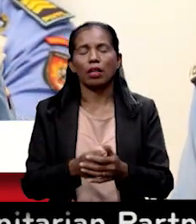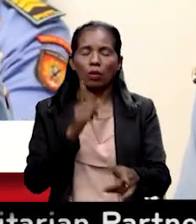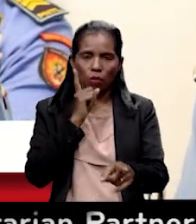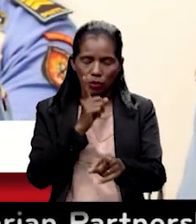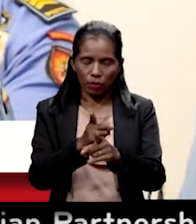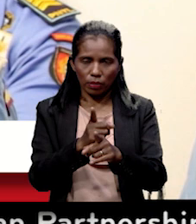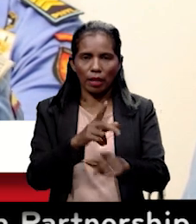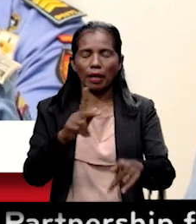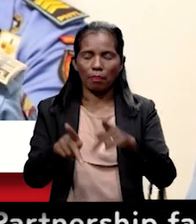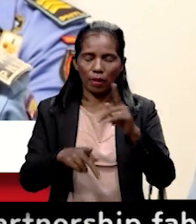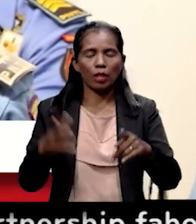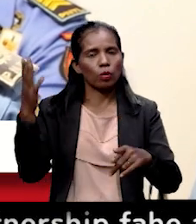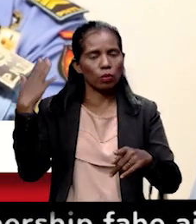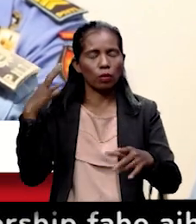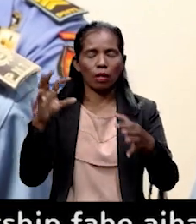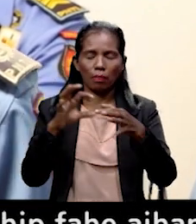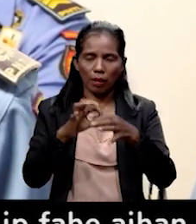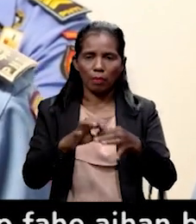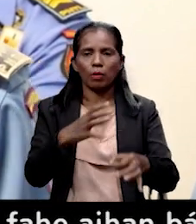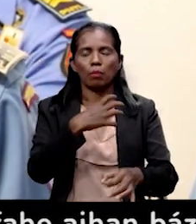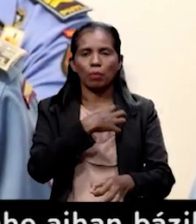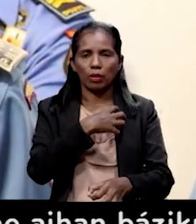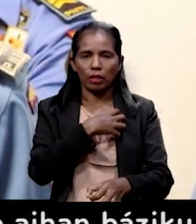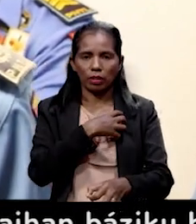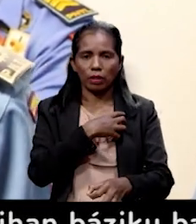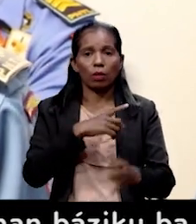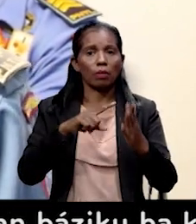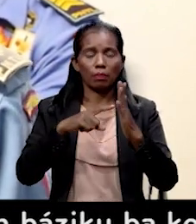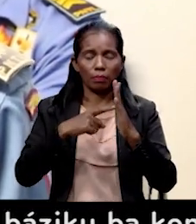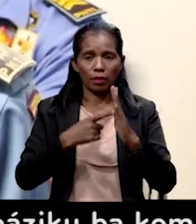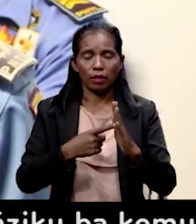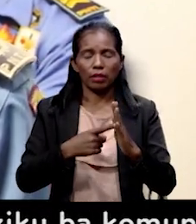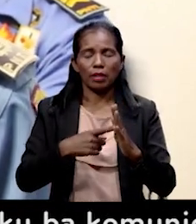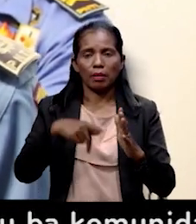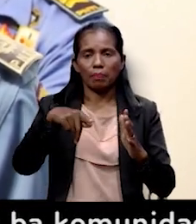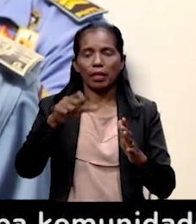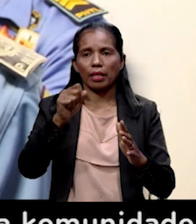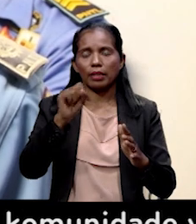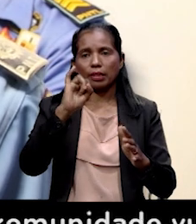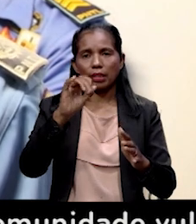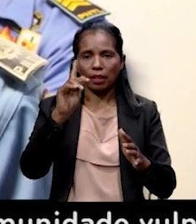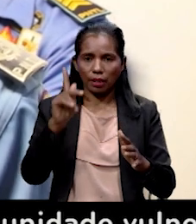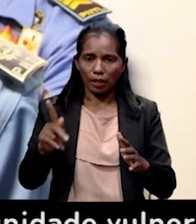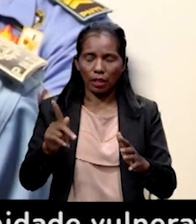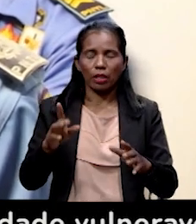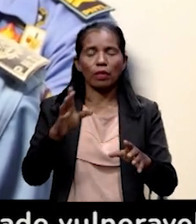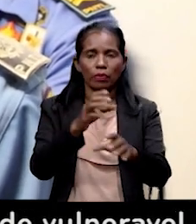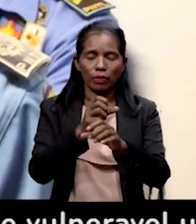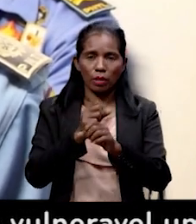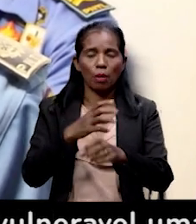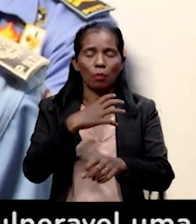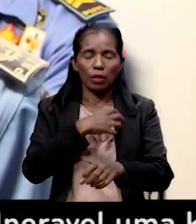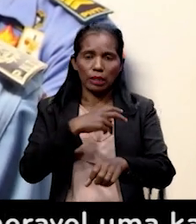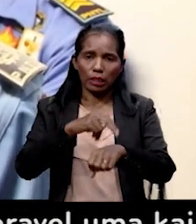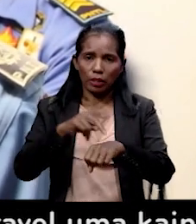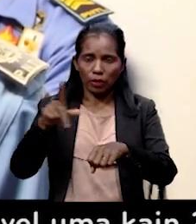membro Penteli. Mas ve antes pesik executa mandado ne Polícia Nacional Timor-Leste,